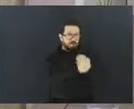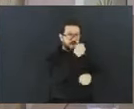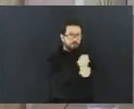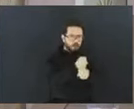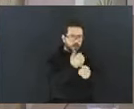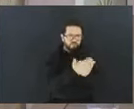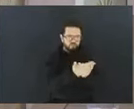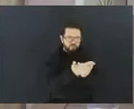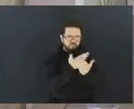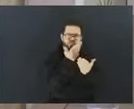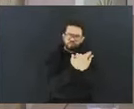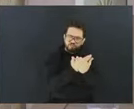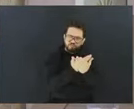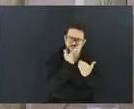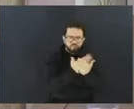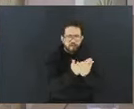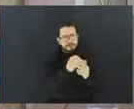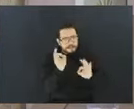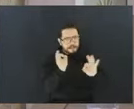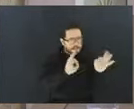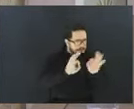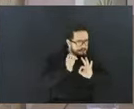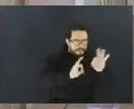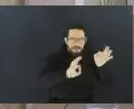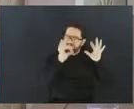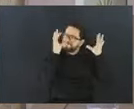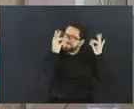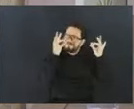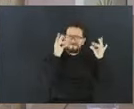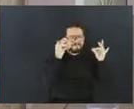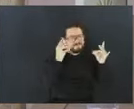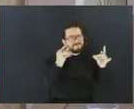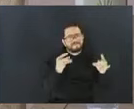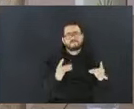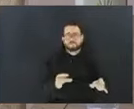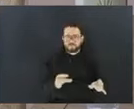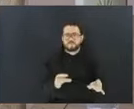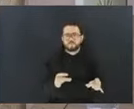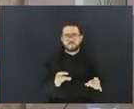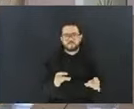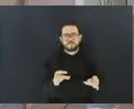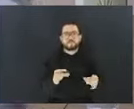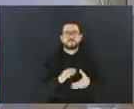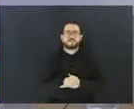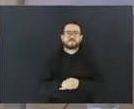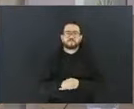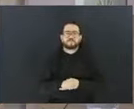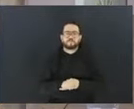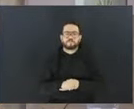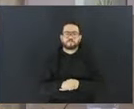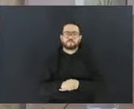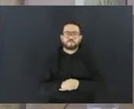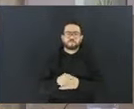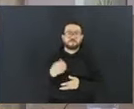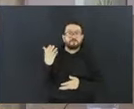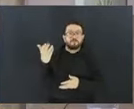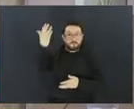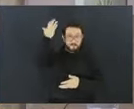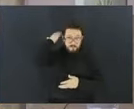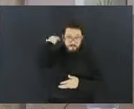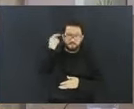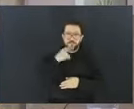bem meticuloso para poder atender essa demanda que aumentou com certeza. Tínhamos, em média, nos finais de semana do verão,